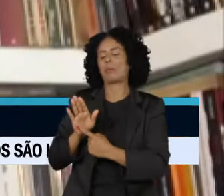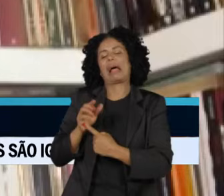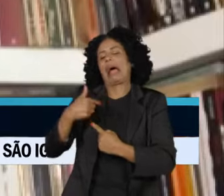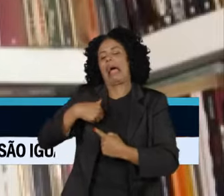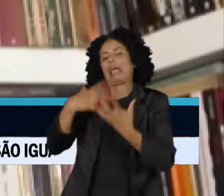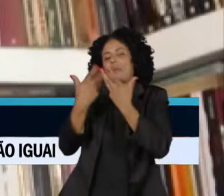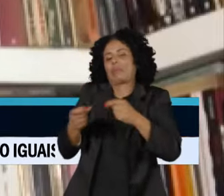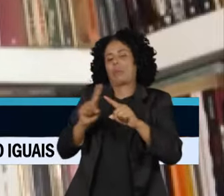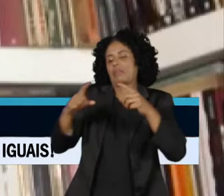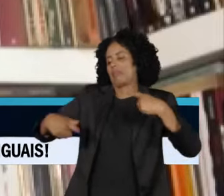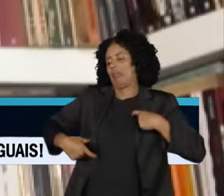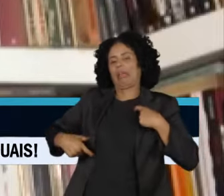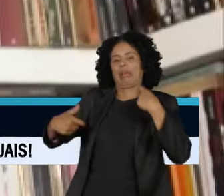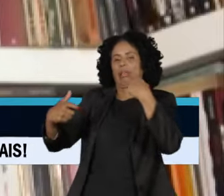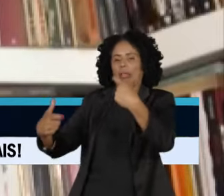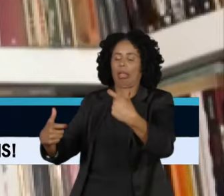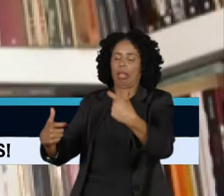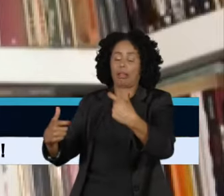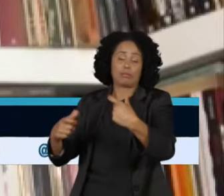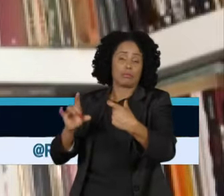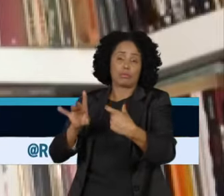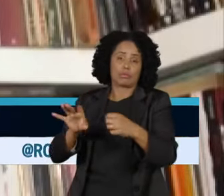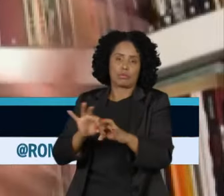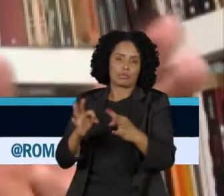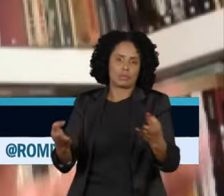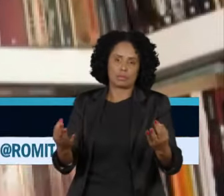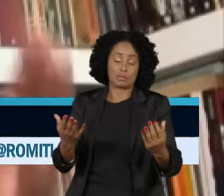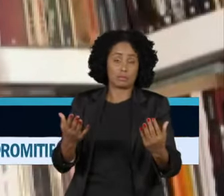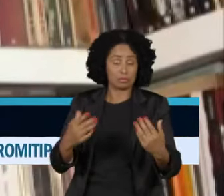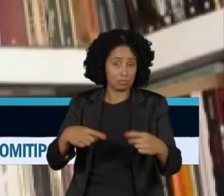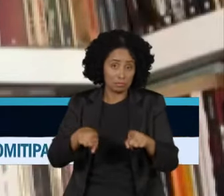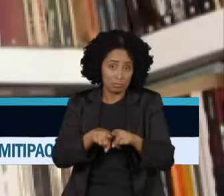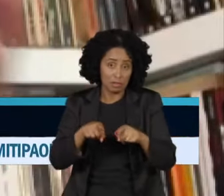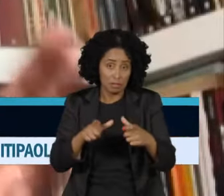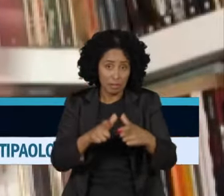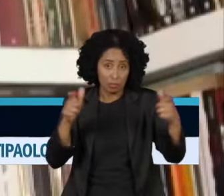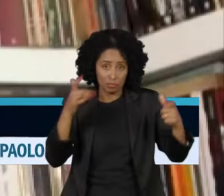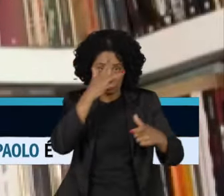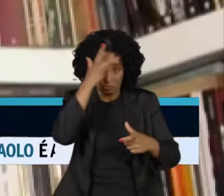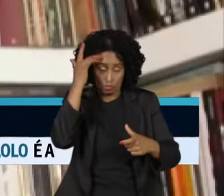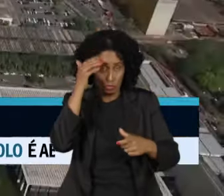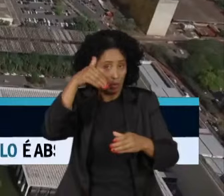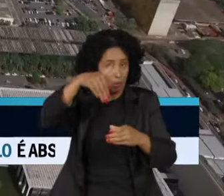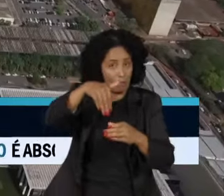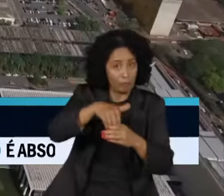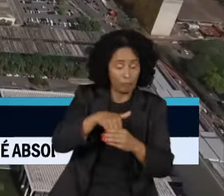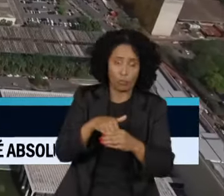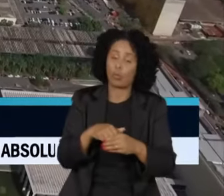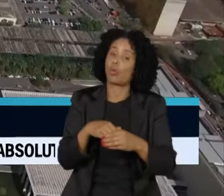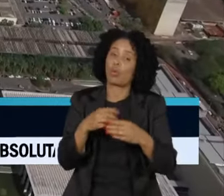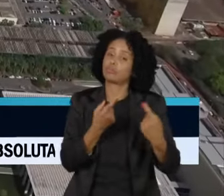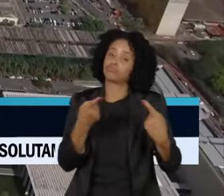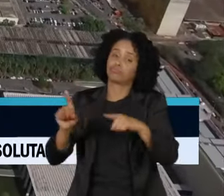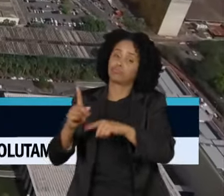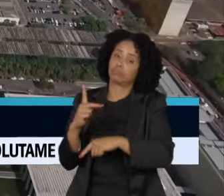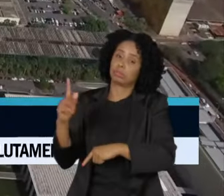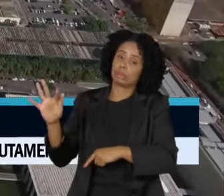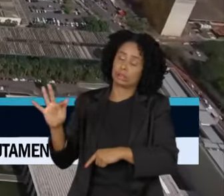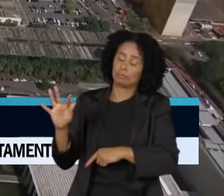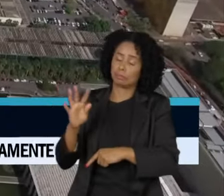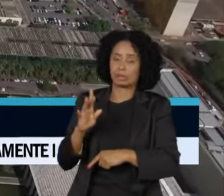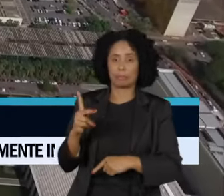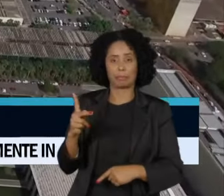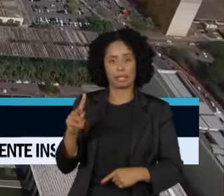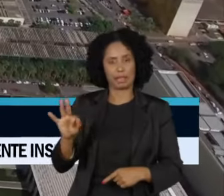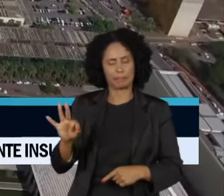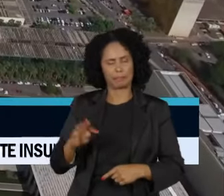49,1% que votaram nele e no dia 30 de outubro. A grande parte não votou nele, mas votou contra o PT. Um despacho do ministro do